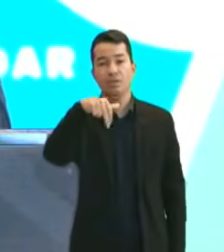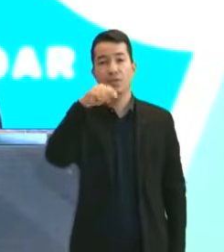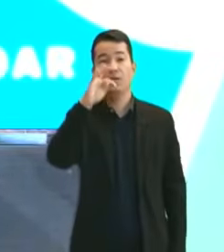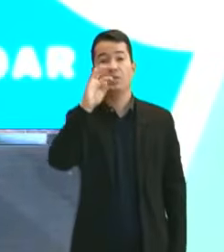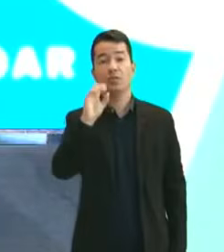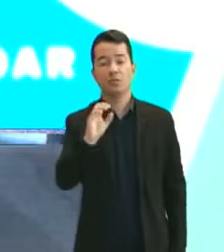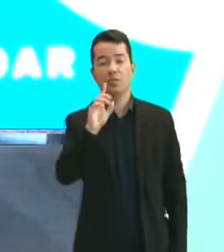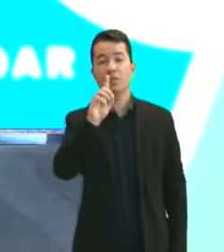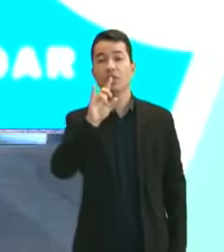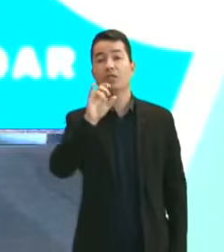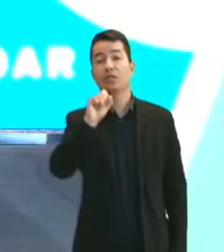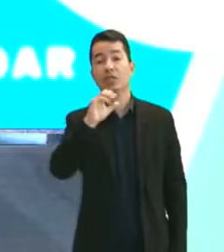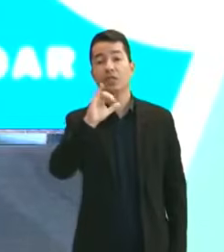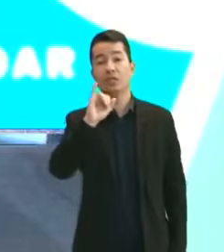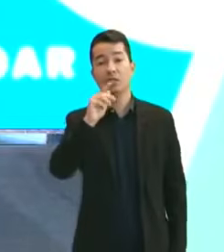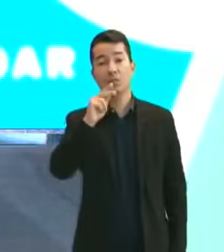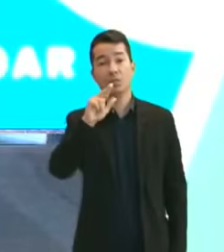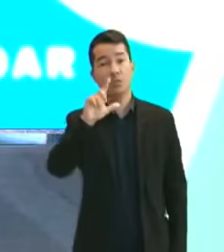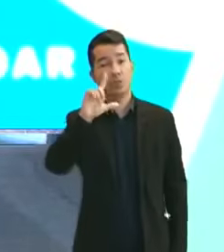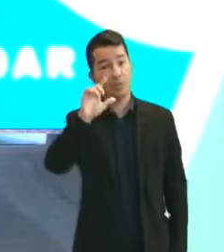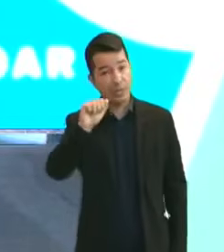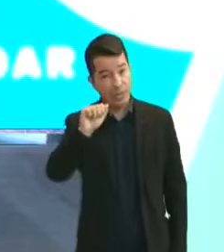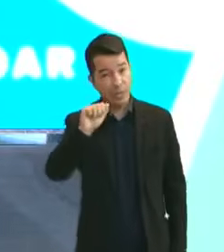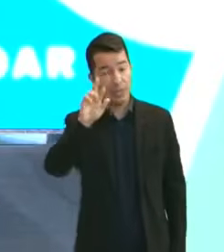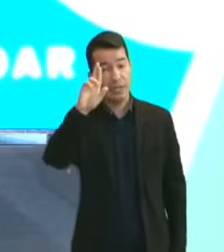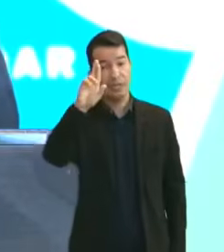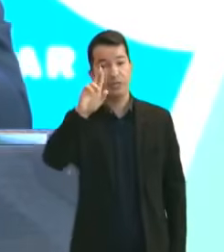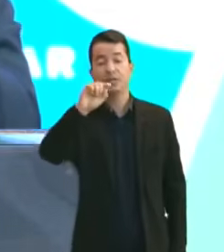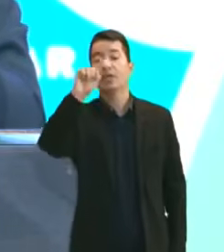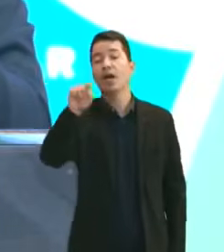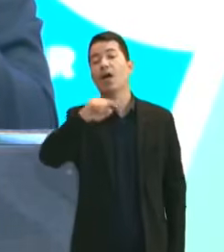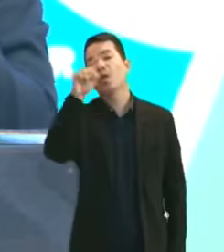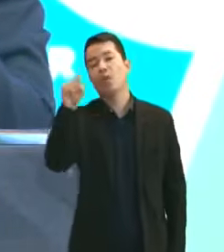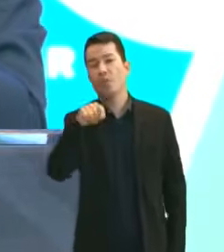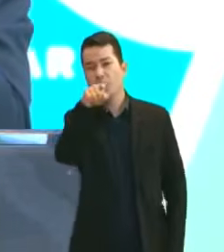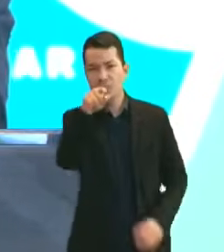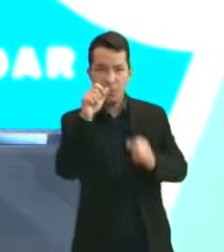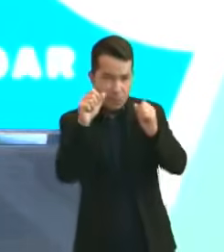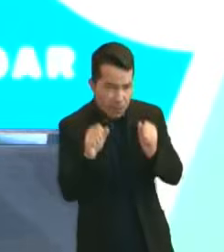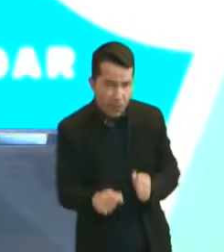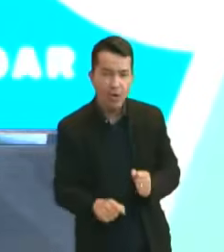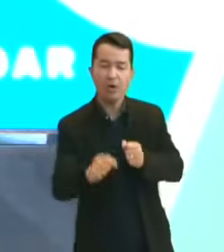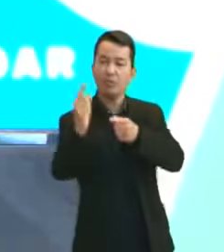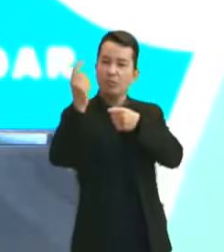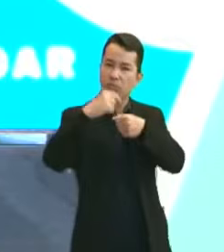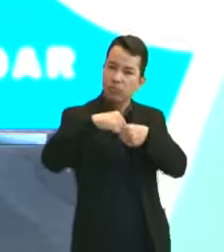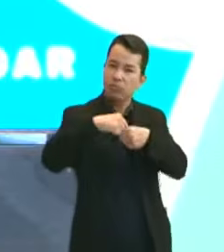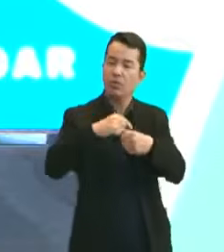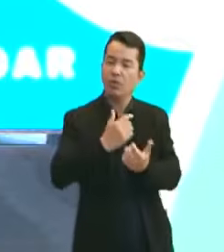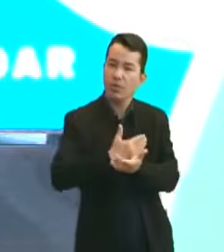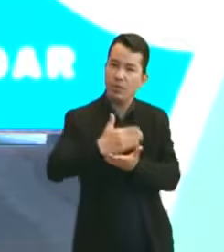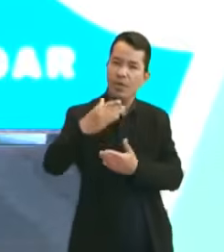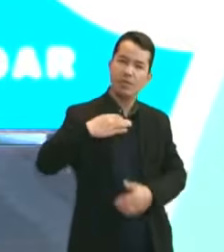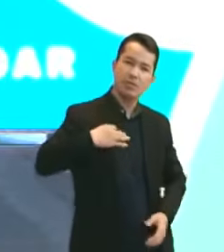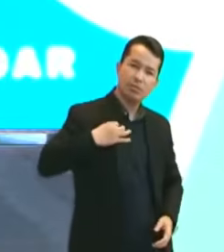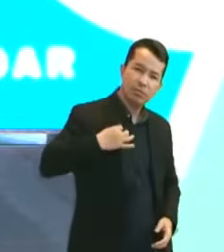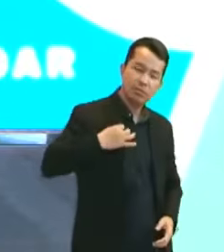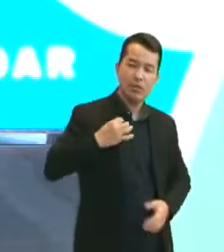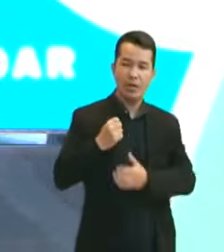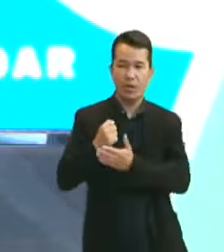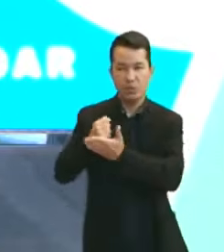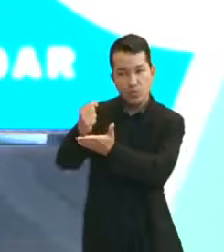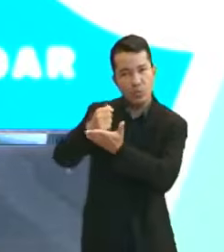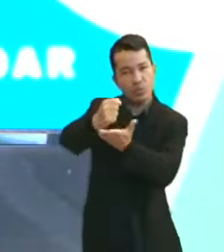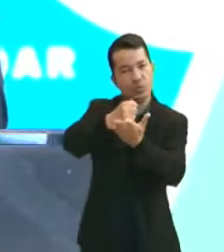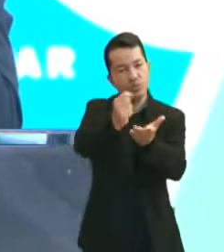movimentodiscipular@pibcuritiba.org.br. Vai aparecer aqui no lower, anota, escreve para a gente e fala, eu estou à disposição, eu posso discipular pessoas, isso vai nos ajudar a